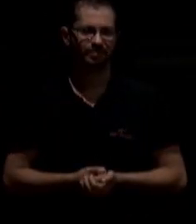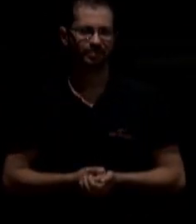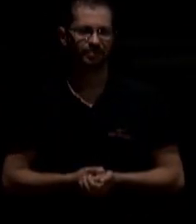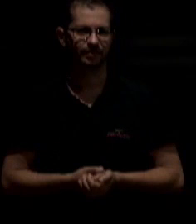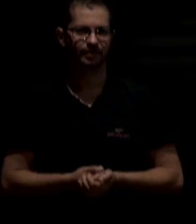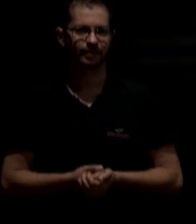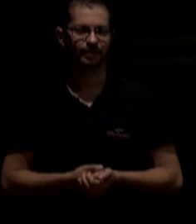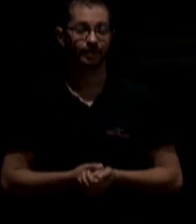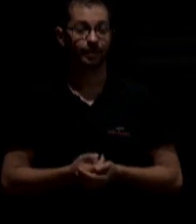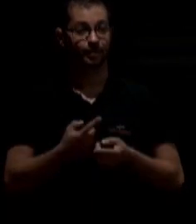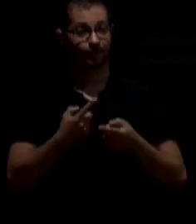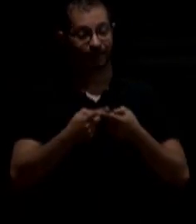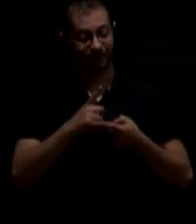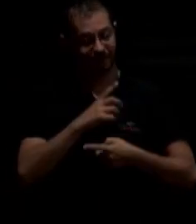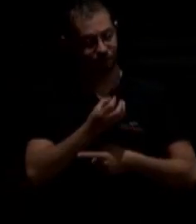Ele foi regenerado,